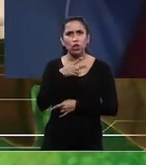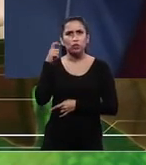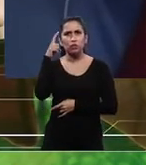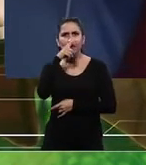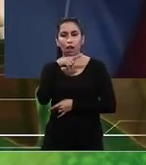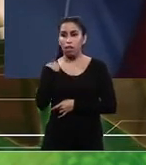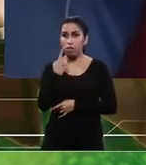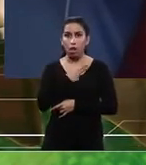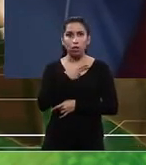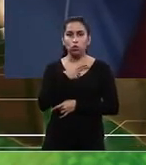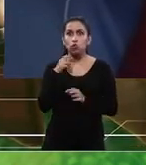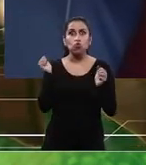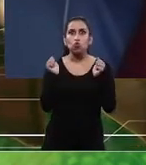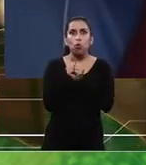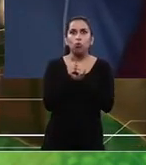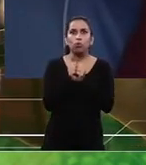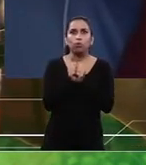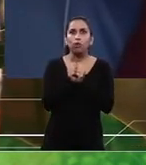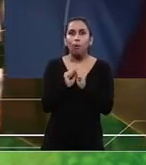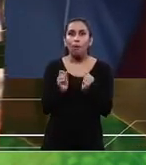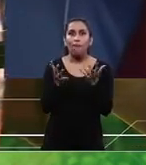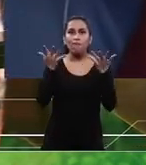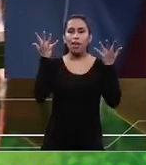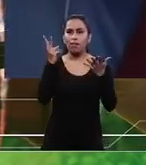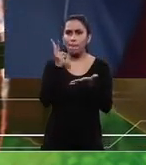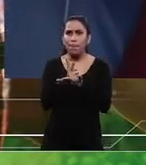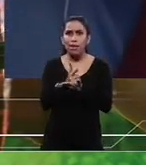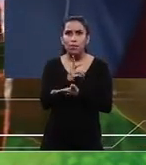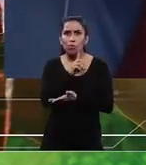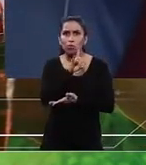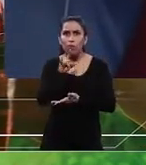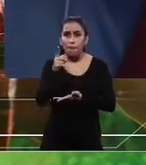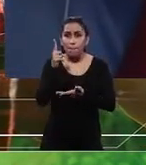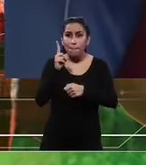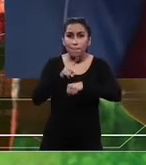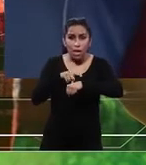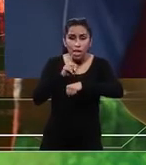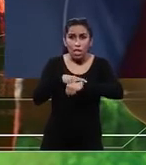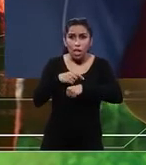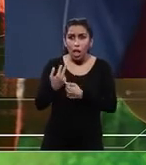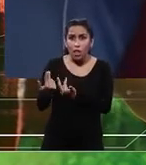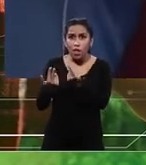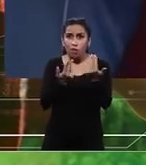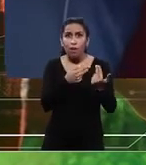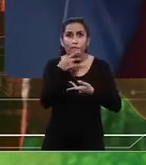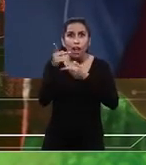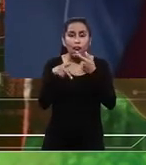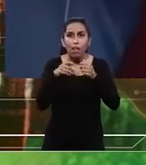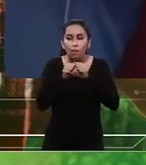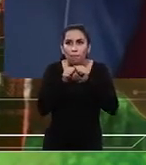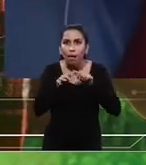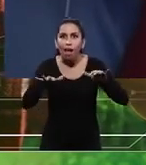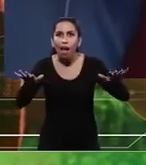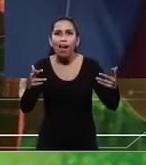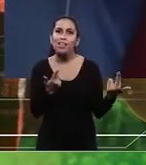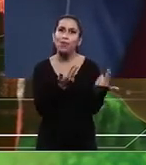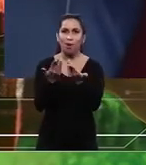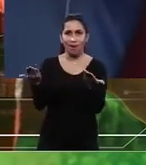em um evento juntos no mesmo dia, falando para tantas pessoas como estamos falando agora.